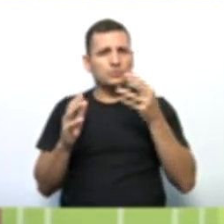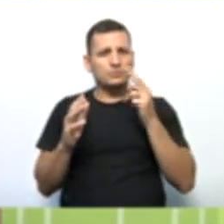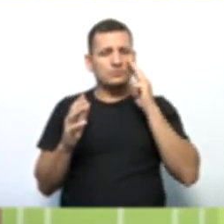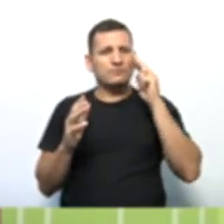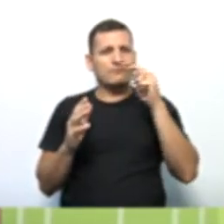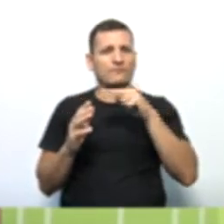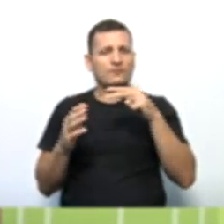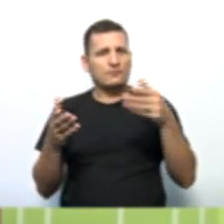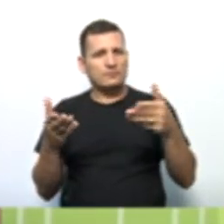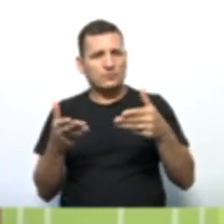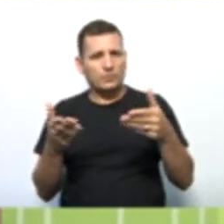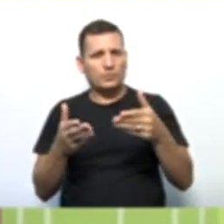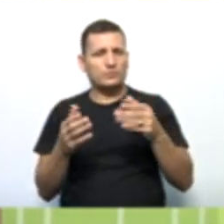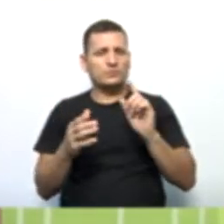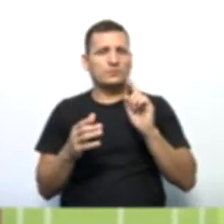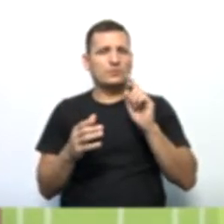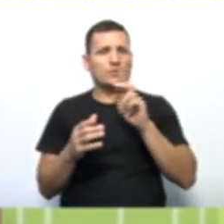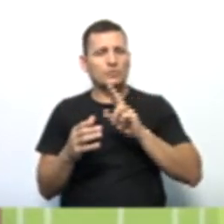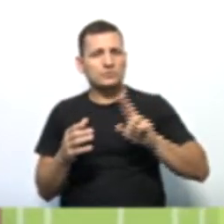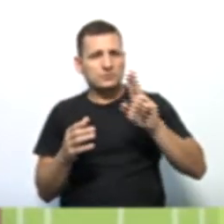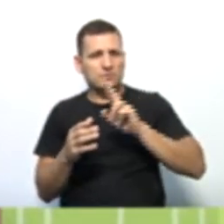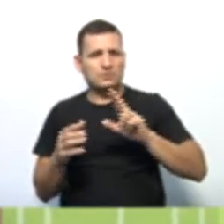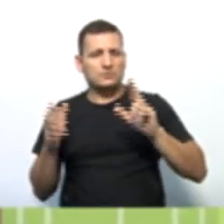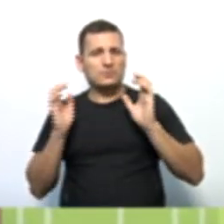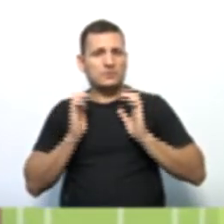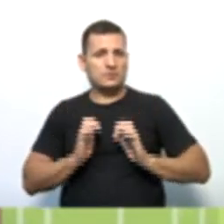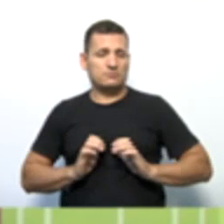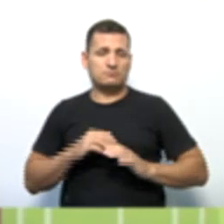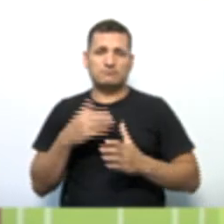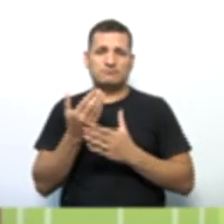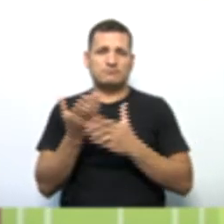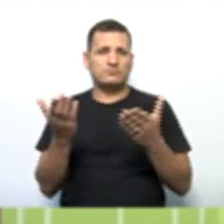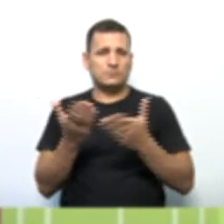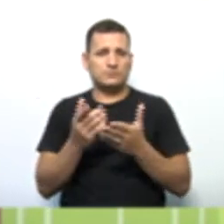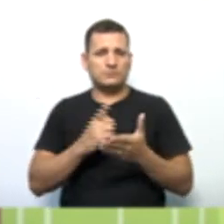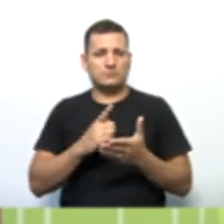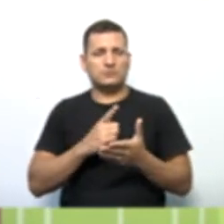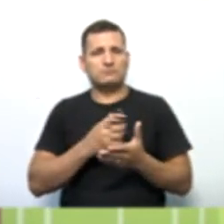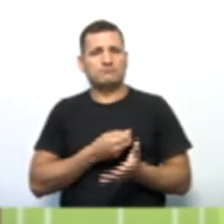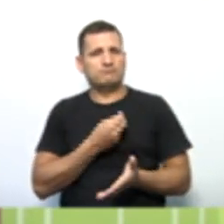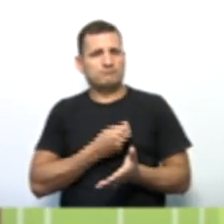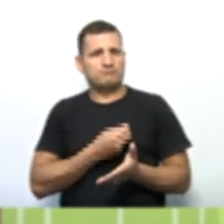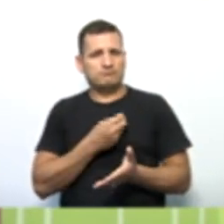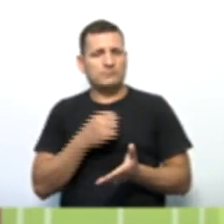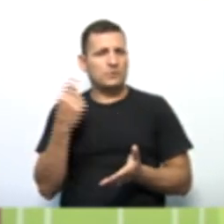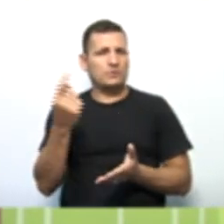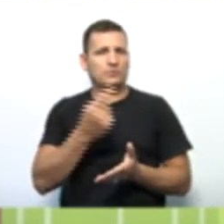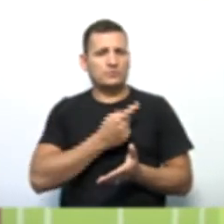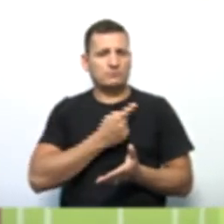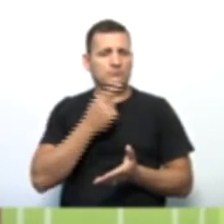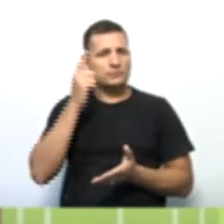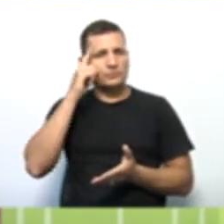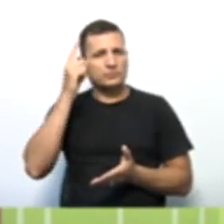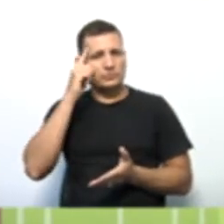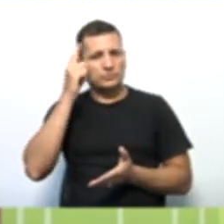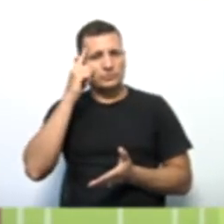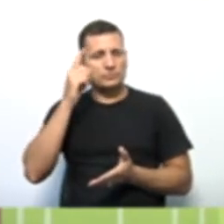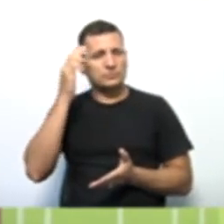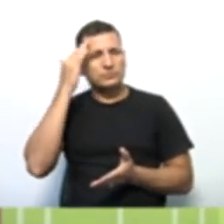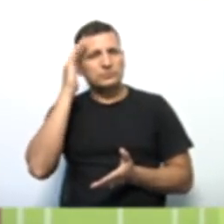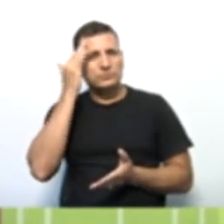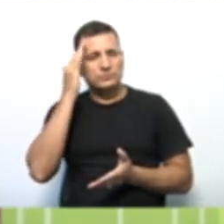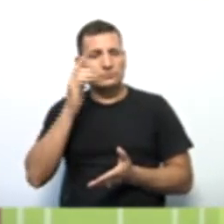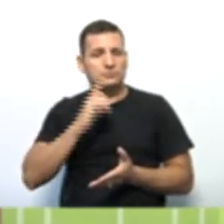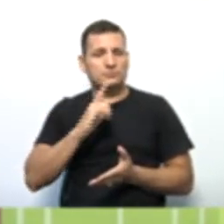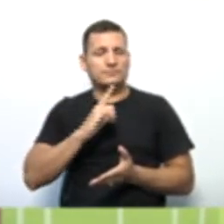ver sobre o utilitarismo, até hoje está presente no nosso dia a dia, na nossa concepção. Uma prova disso é que muitos de nós, na